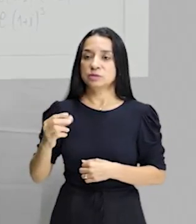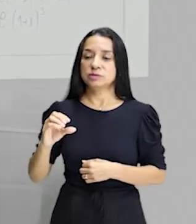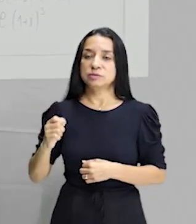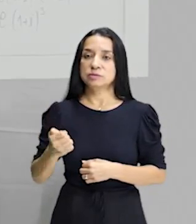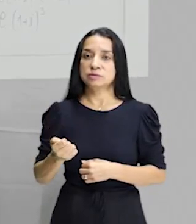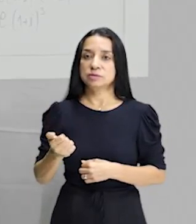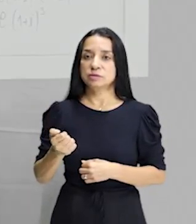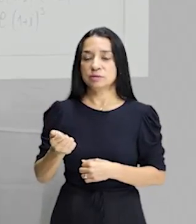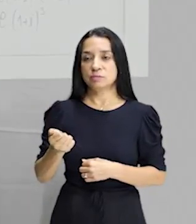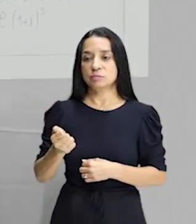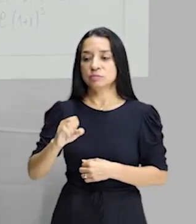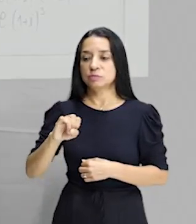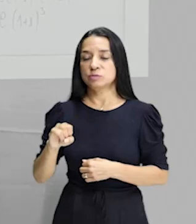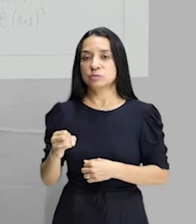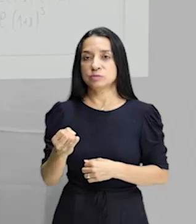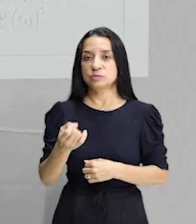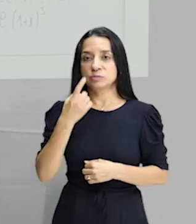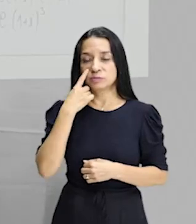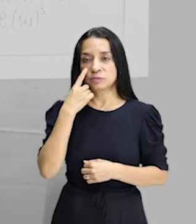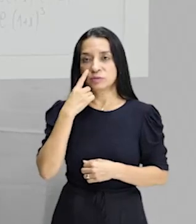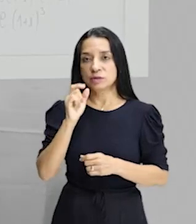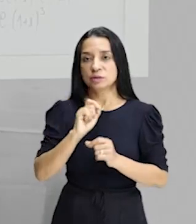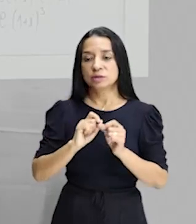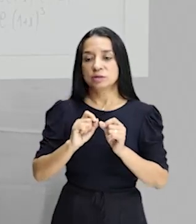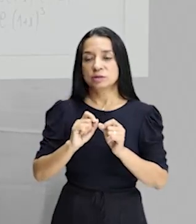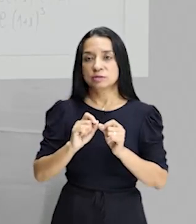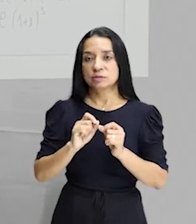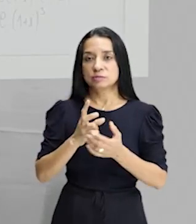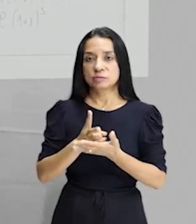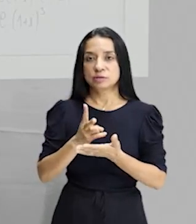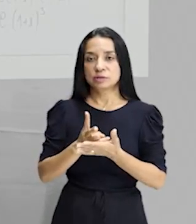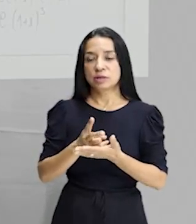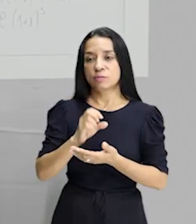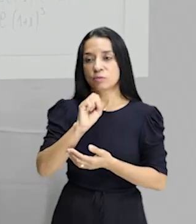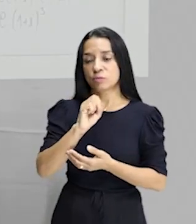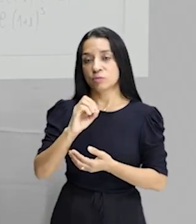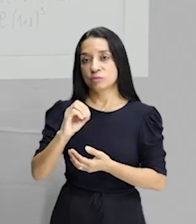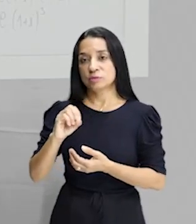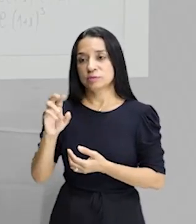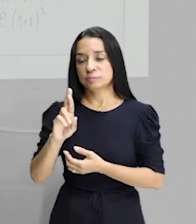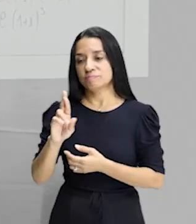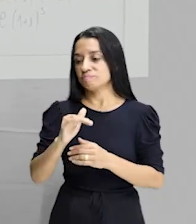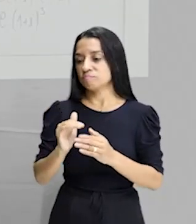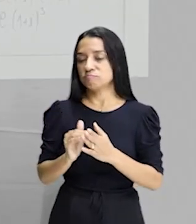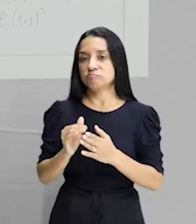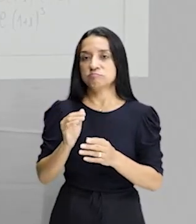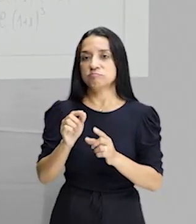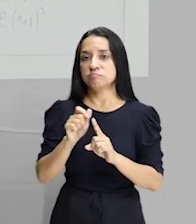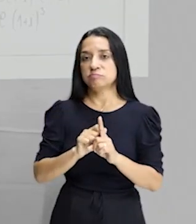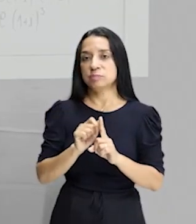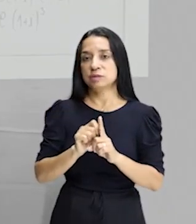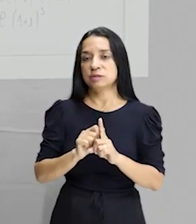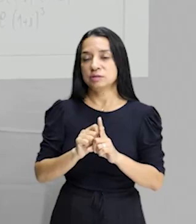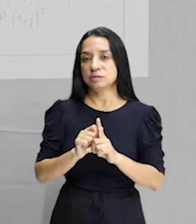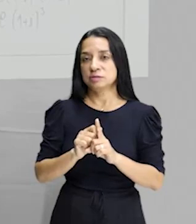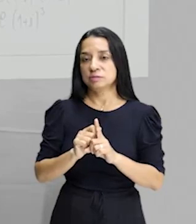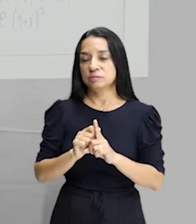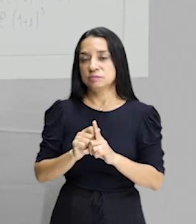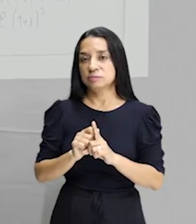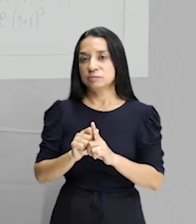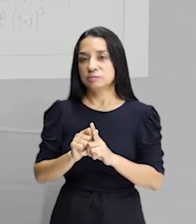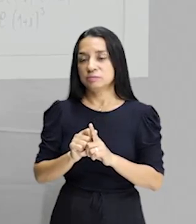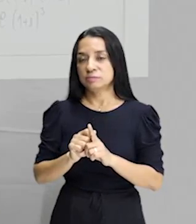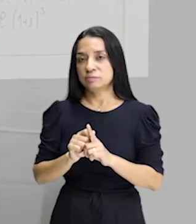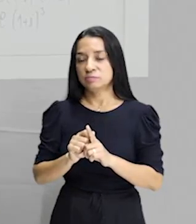é o juros tá veja que no simples um jura 800 todo mês aqui no juro composto no segundo mês de